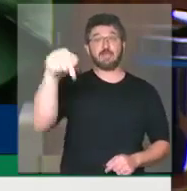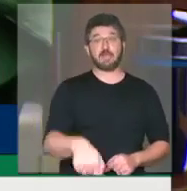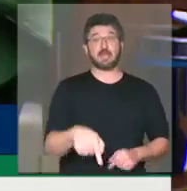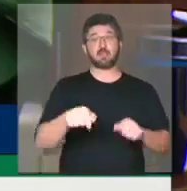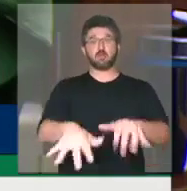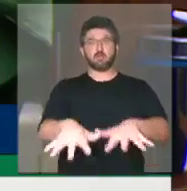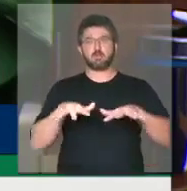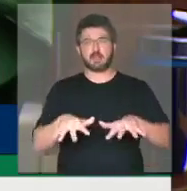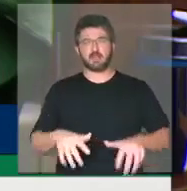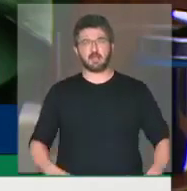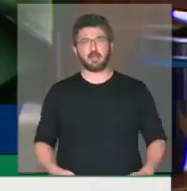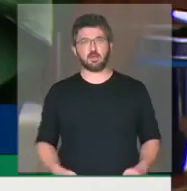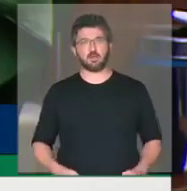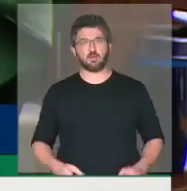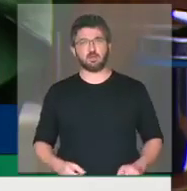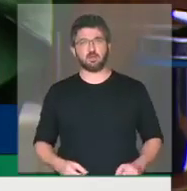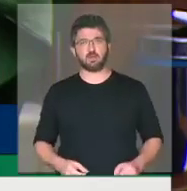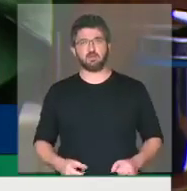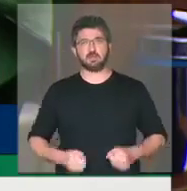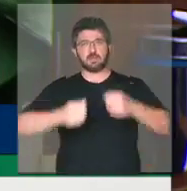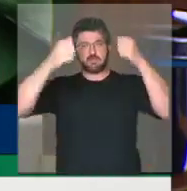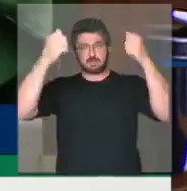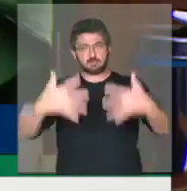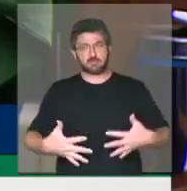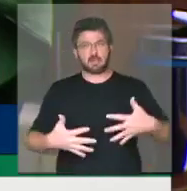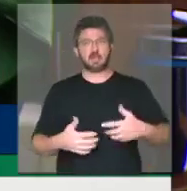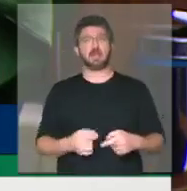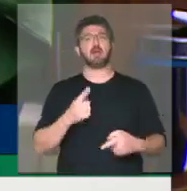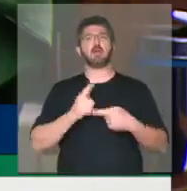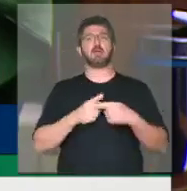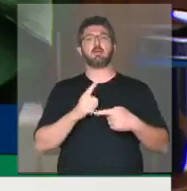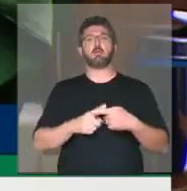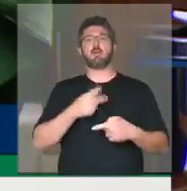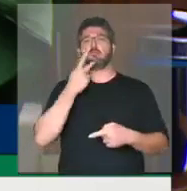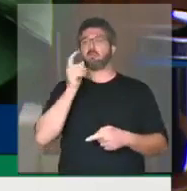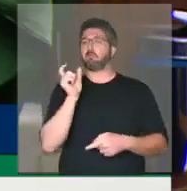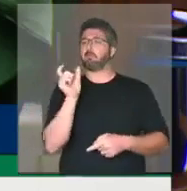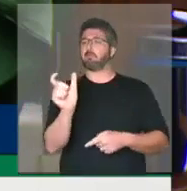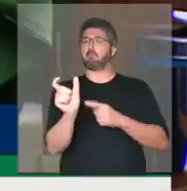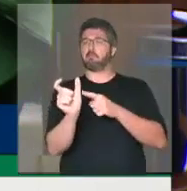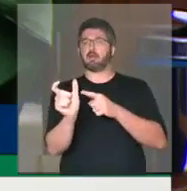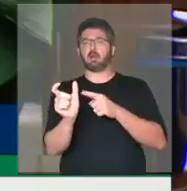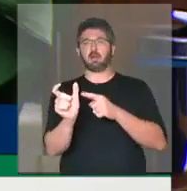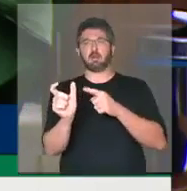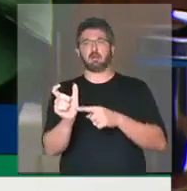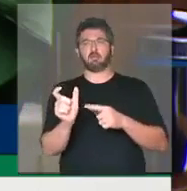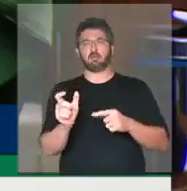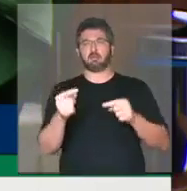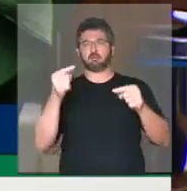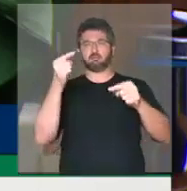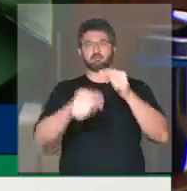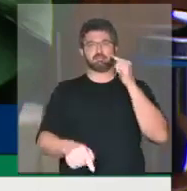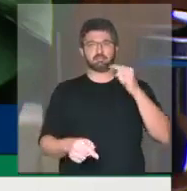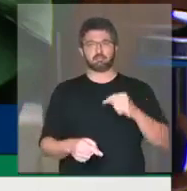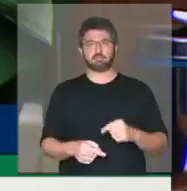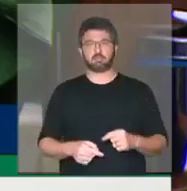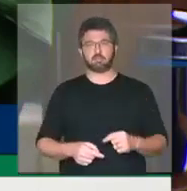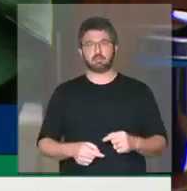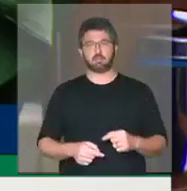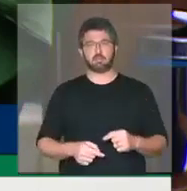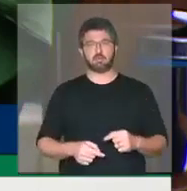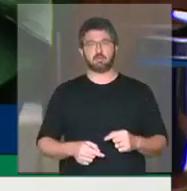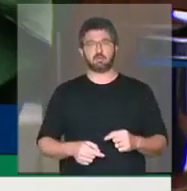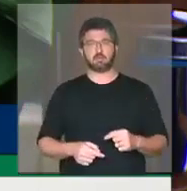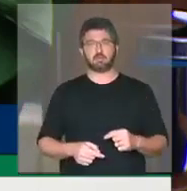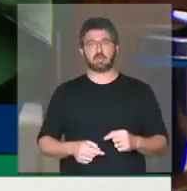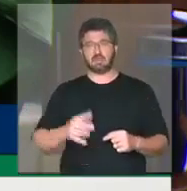plenário do Congresso Nacional explicar a sua palavra completamente fora de propósito